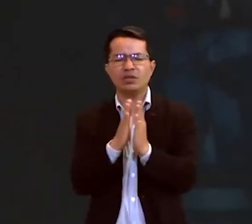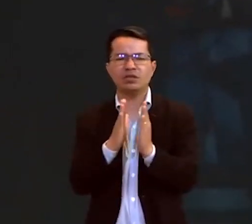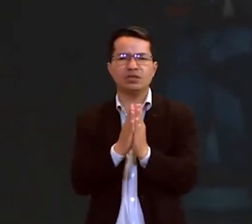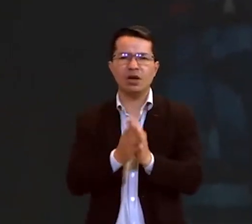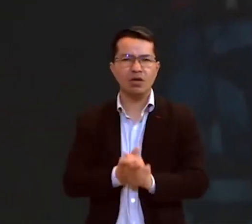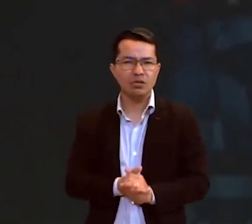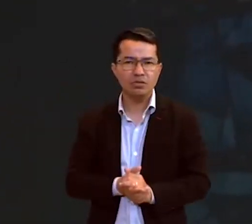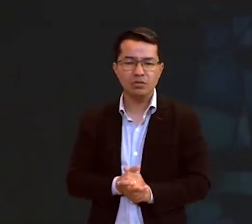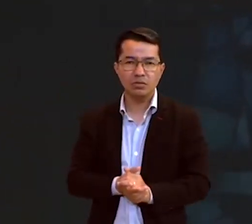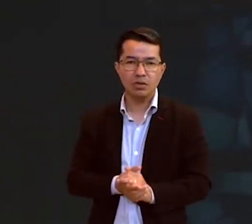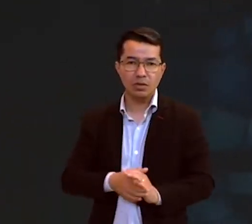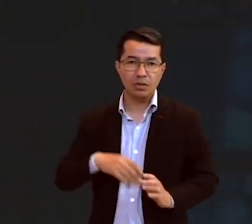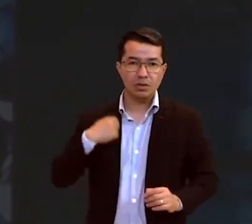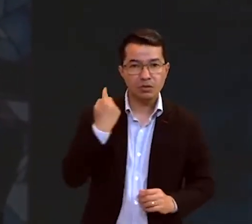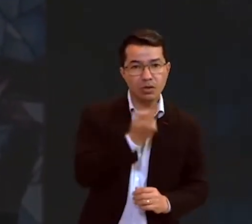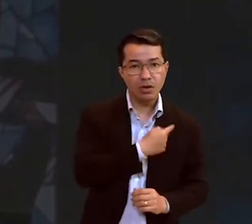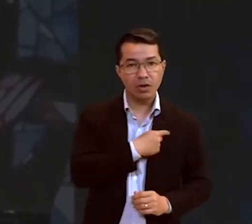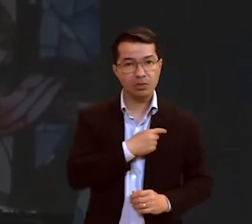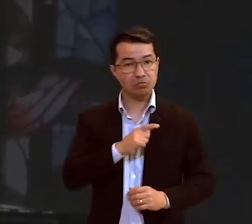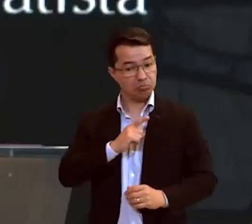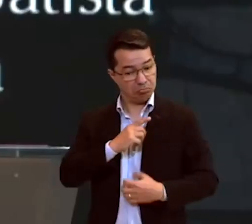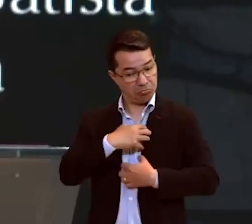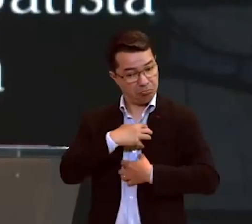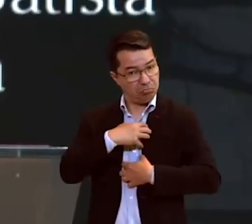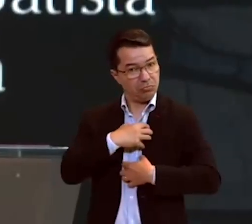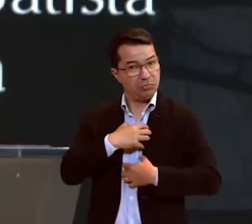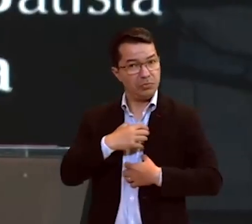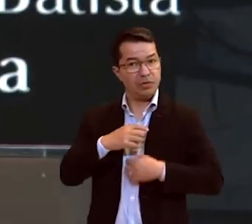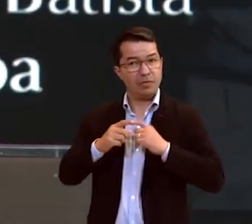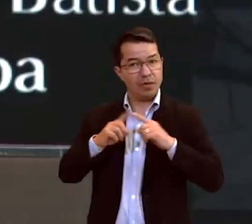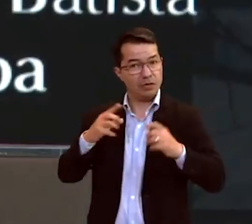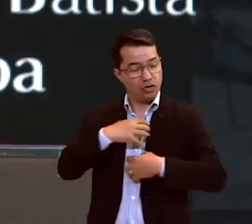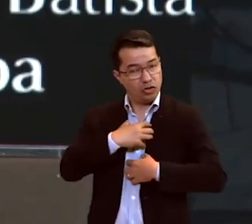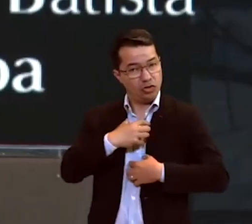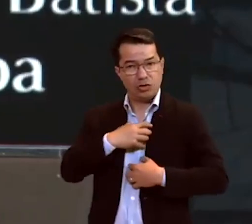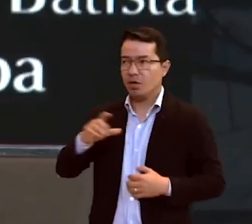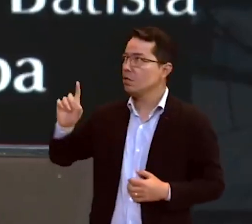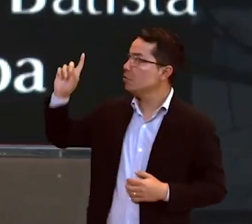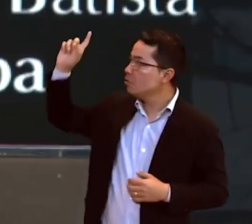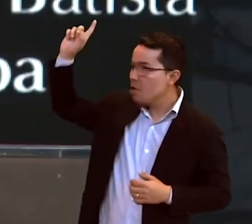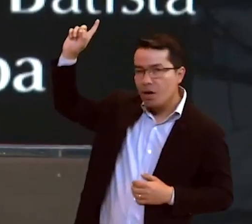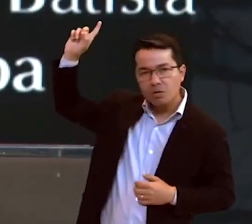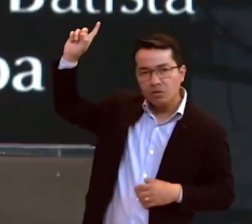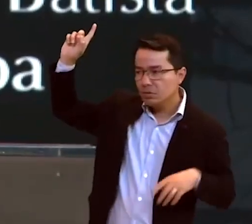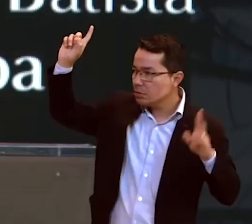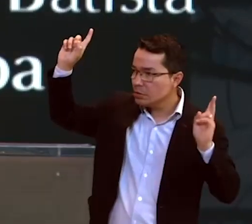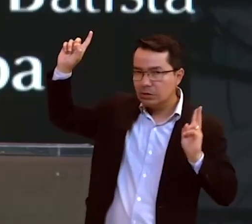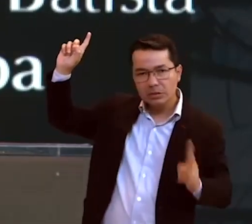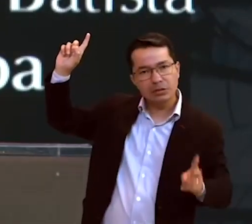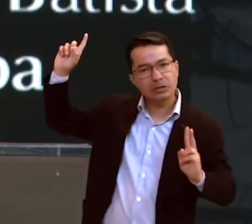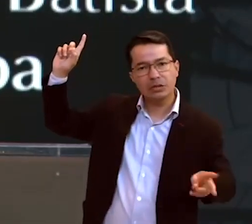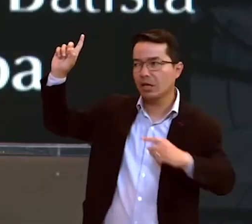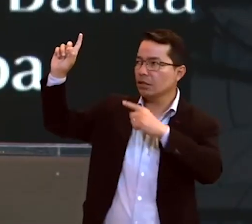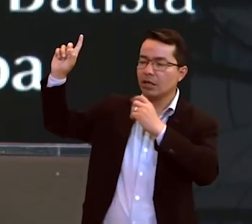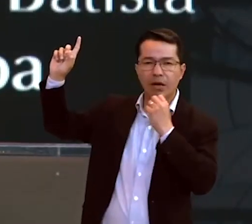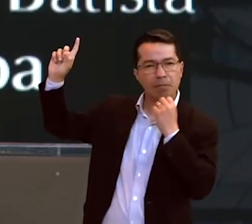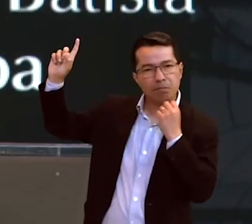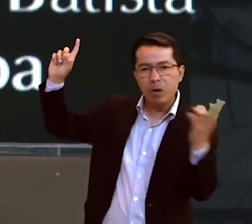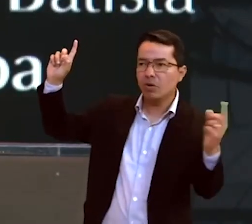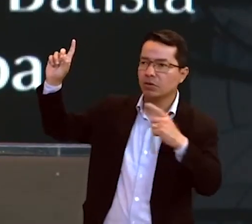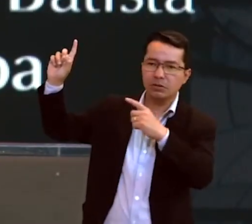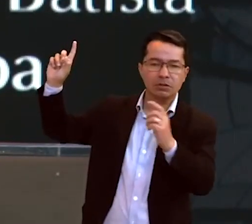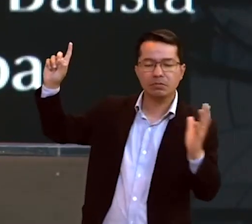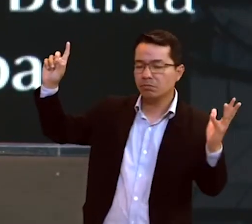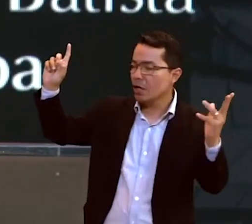essa resposta virá do Senhor. E se Ele não curar, amém, Deus continua sendo Deus, continua sendo bom. Mas,